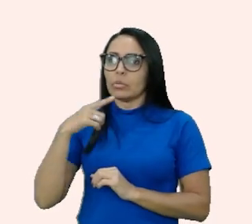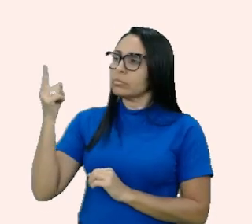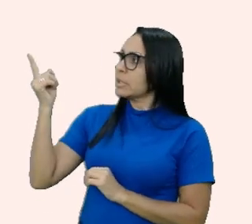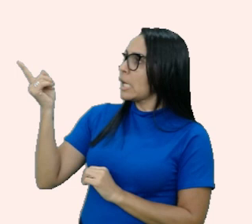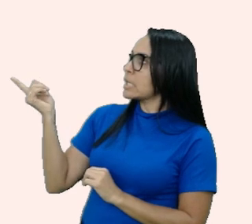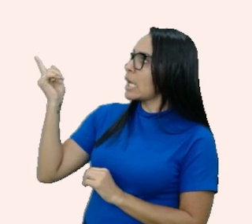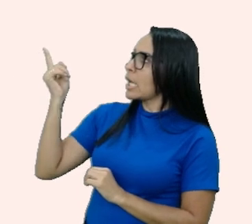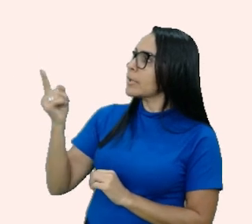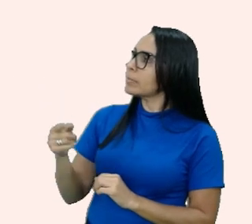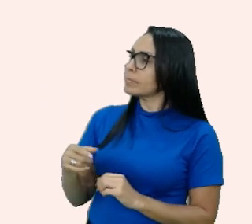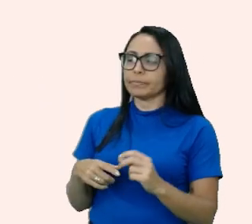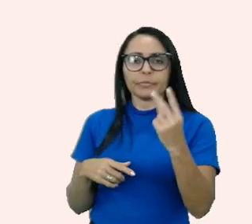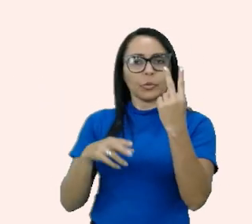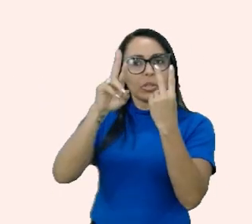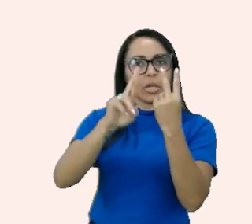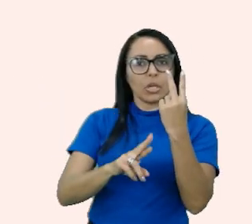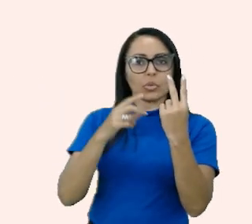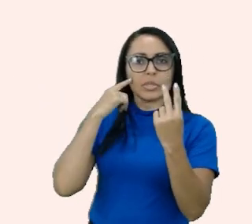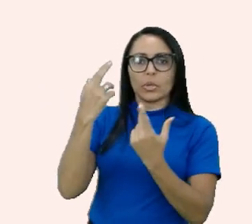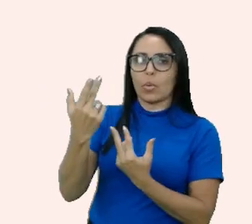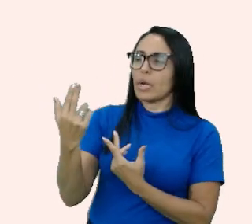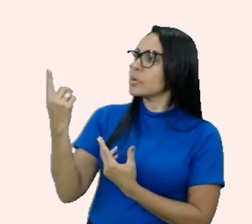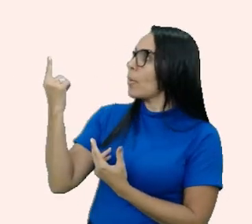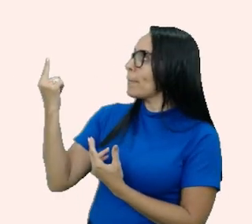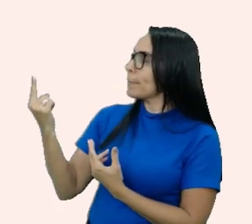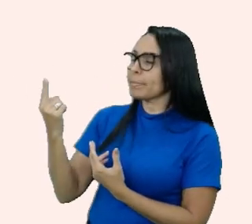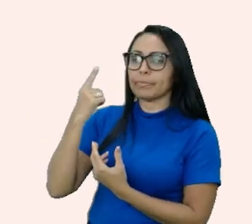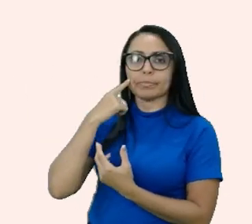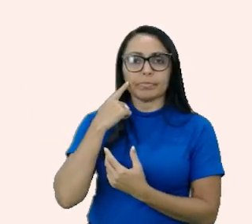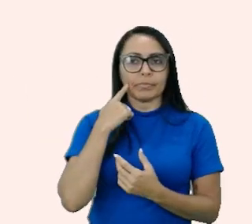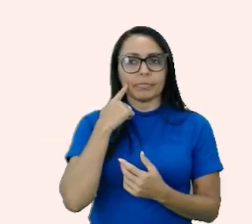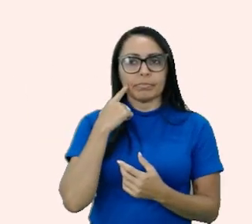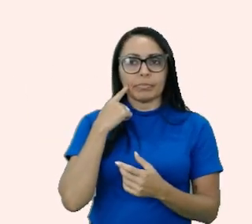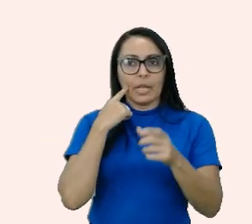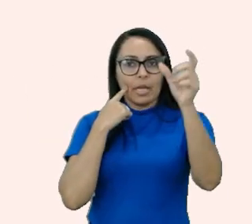duas razões iguais, logo, uma proporção.